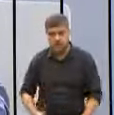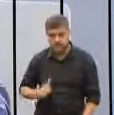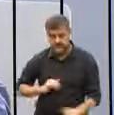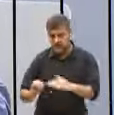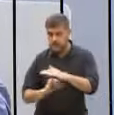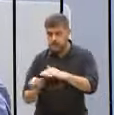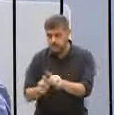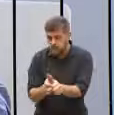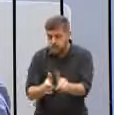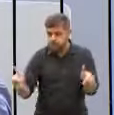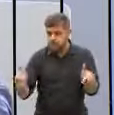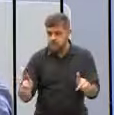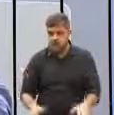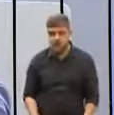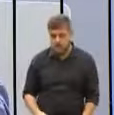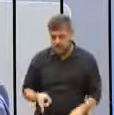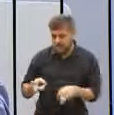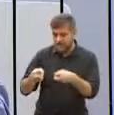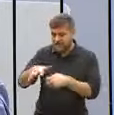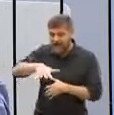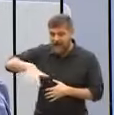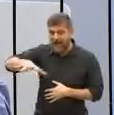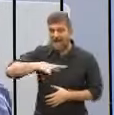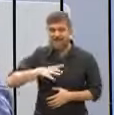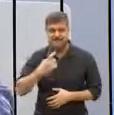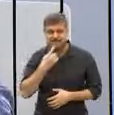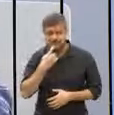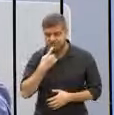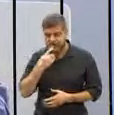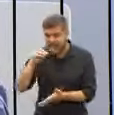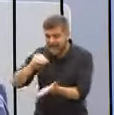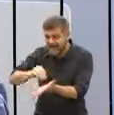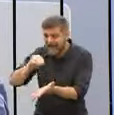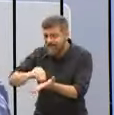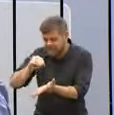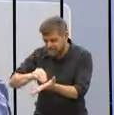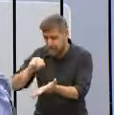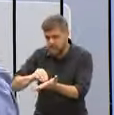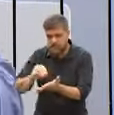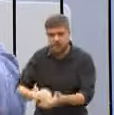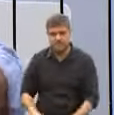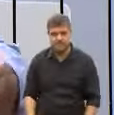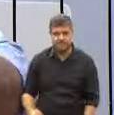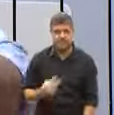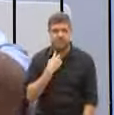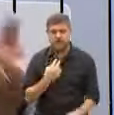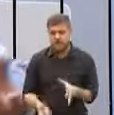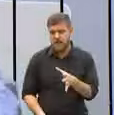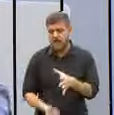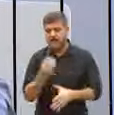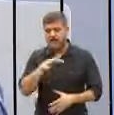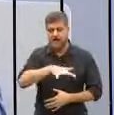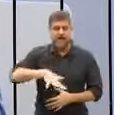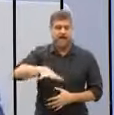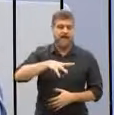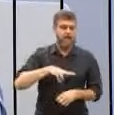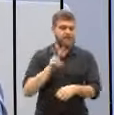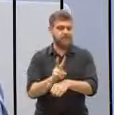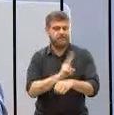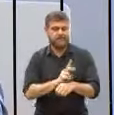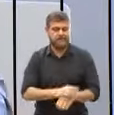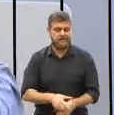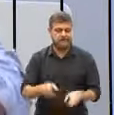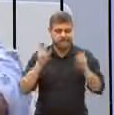entidades, olhando para aquelas regiões da cidade que ainda faltam serviços. Porque não adianta nada você criar serviço, por exemplo, criar um serviço para cuidar do